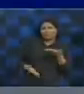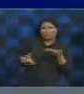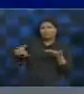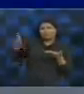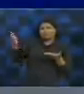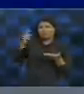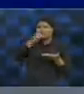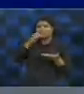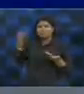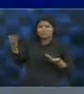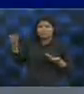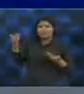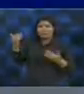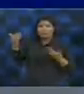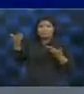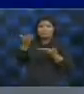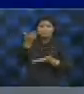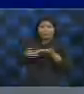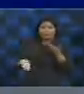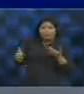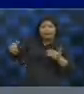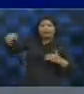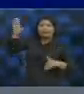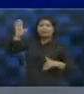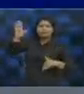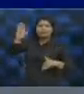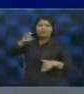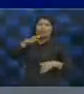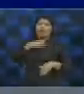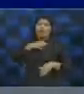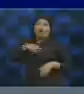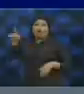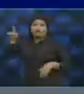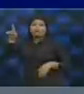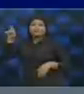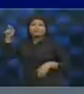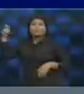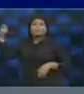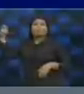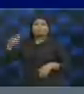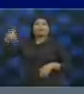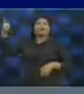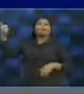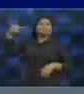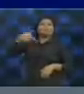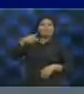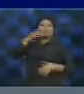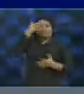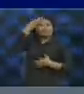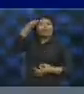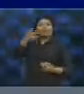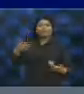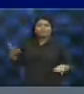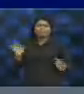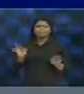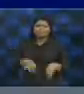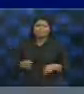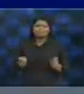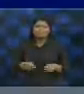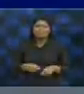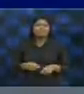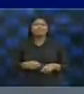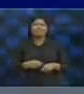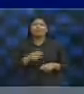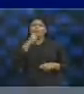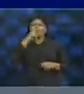ódio não vai vencer a esperança. O sonho de dias melhores não vai ser derrotado por essa tentativa de levar a campanha para a